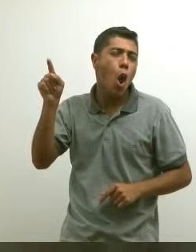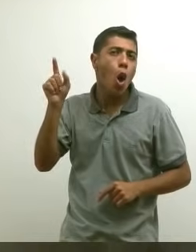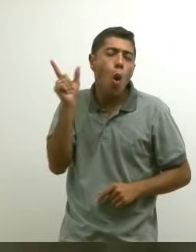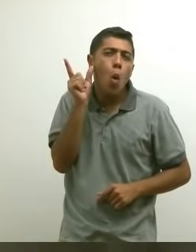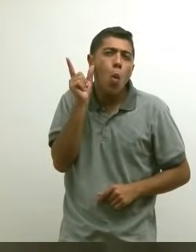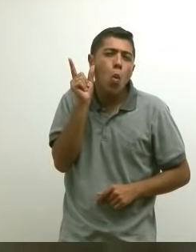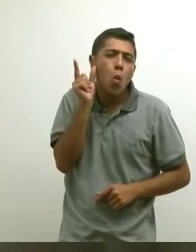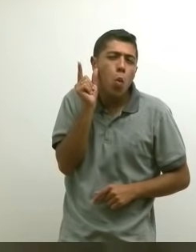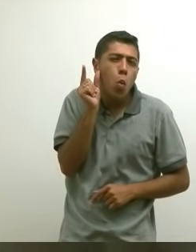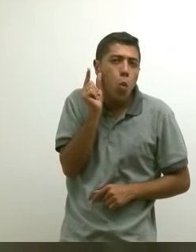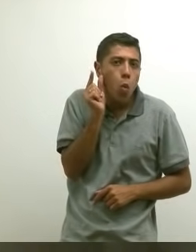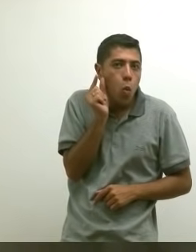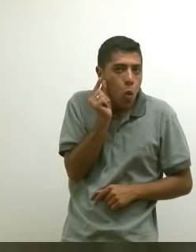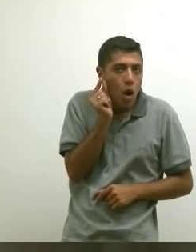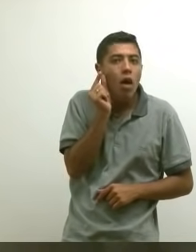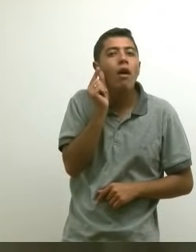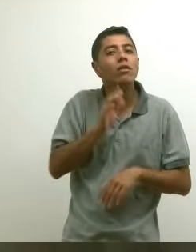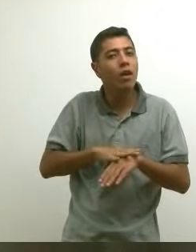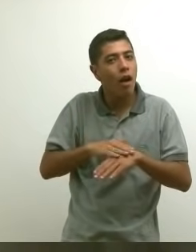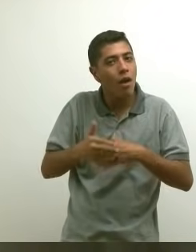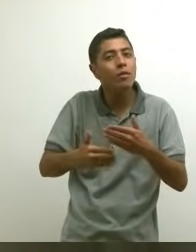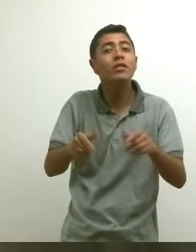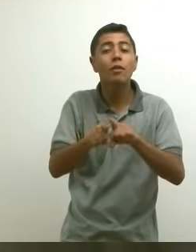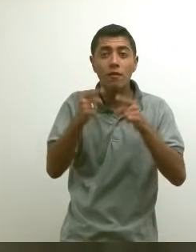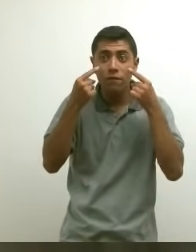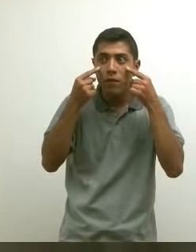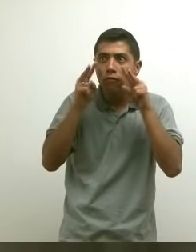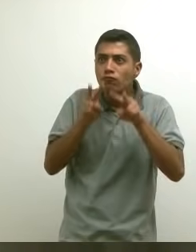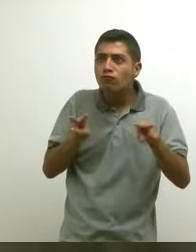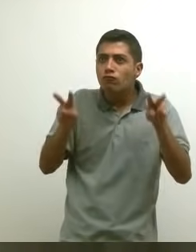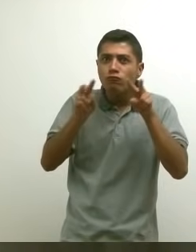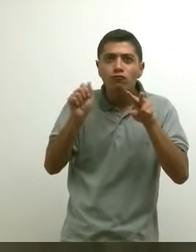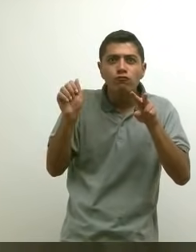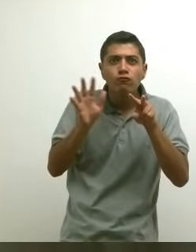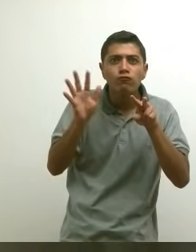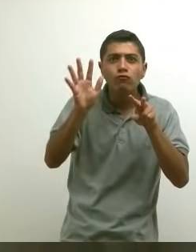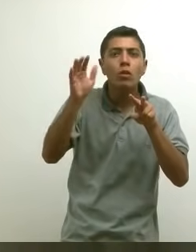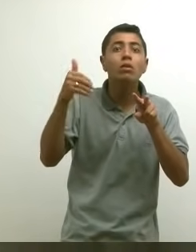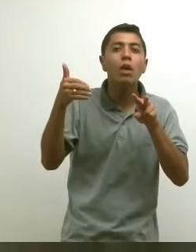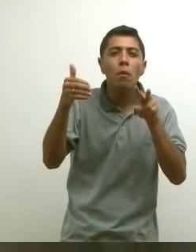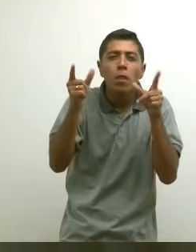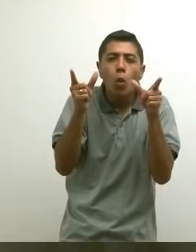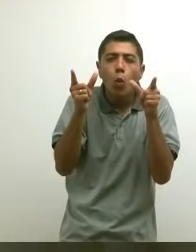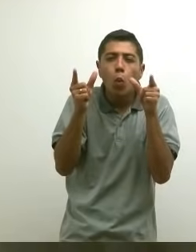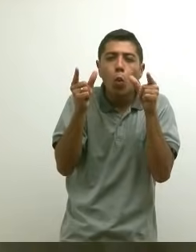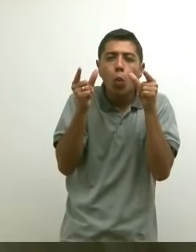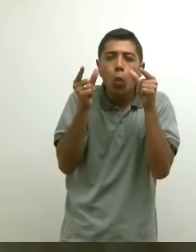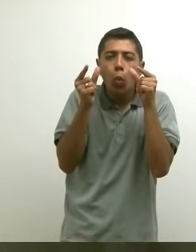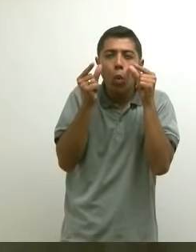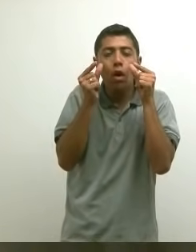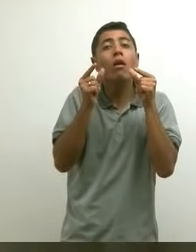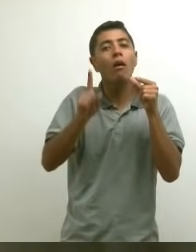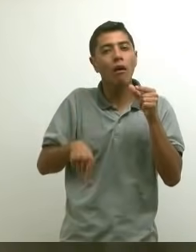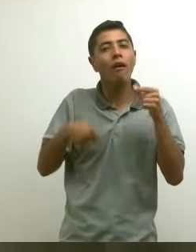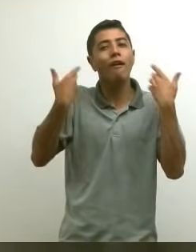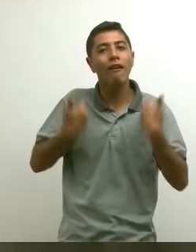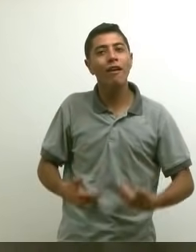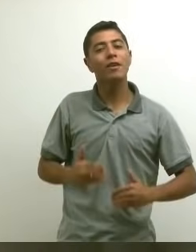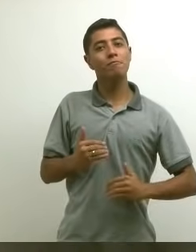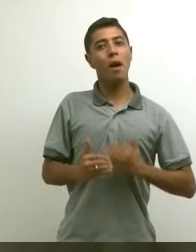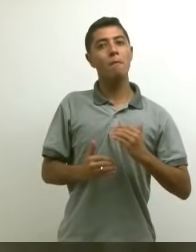cresceu o que cresceu foi uma área do cérebro que têm a ver com essa área cortical moderna